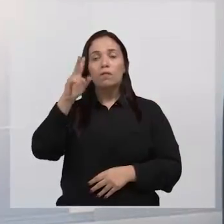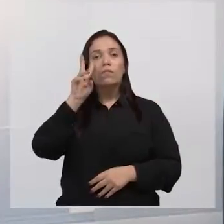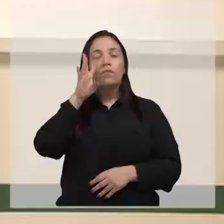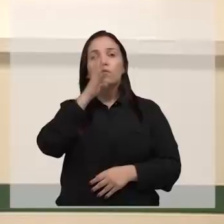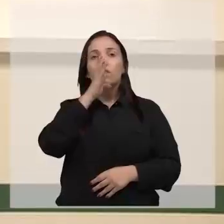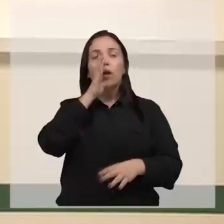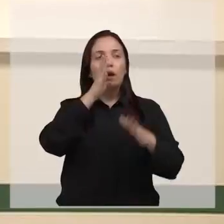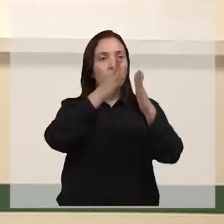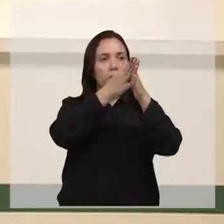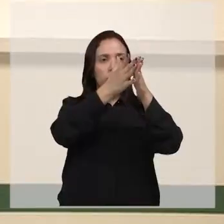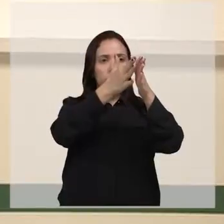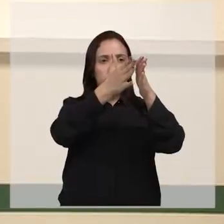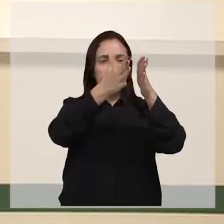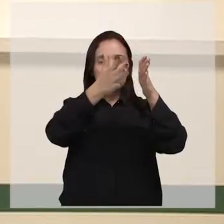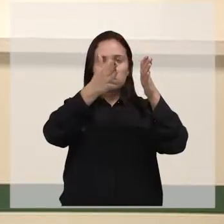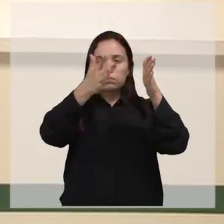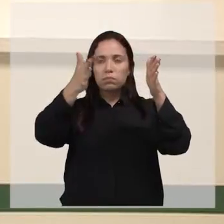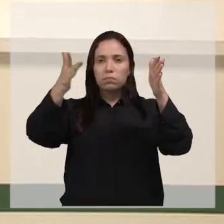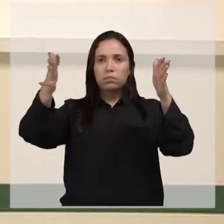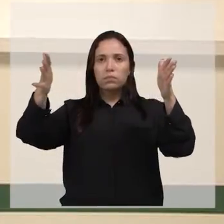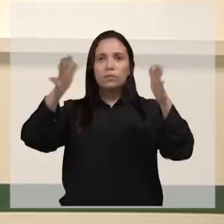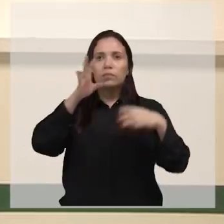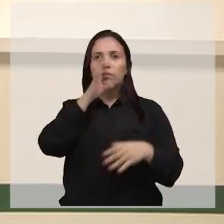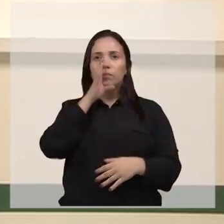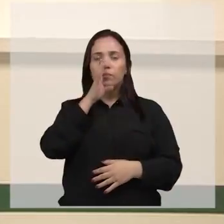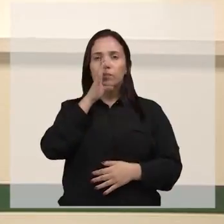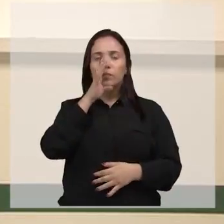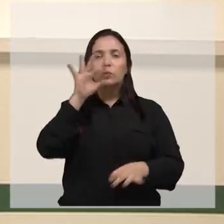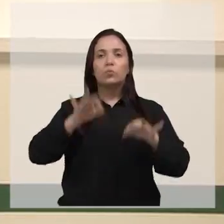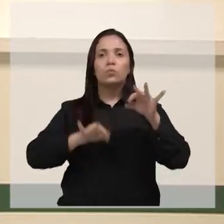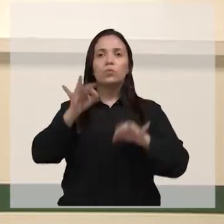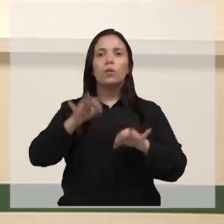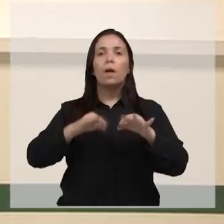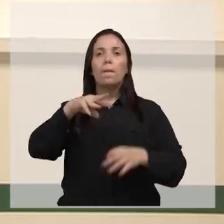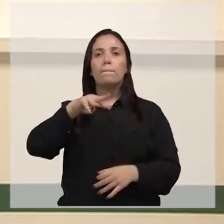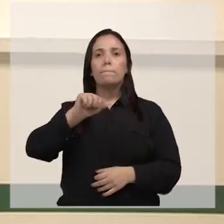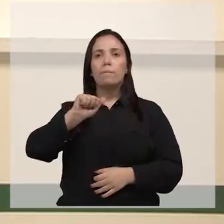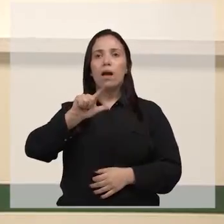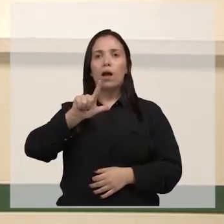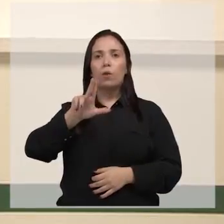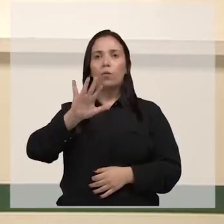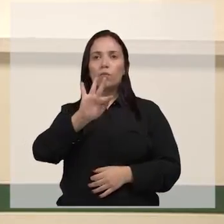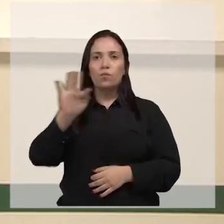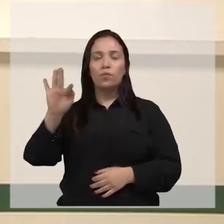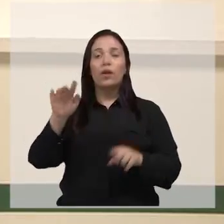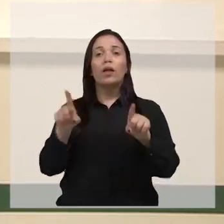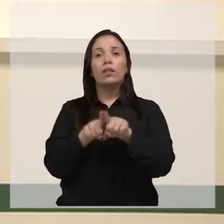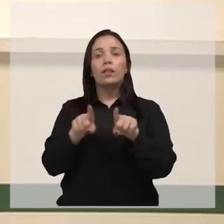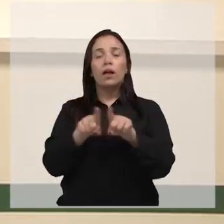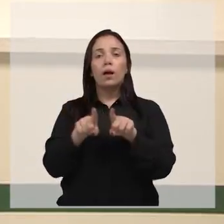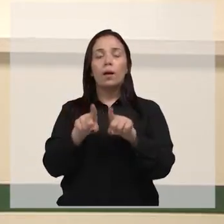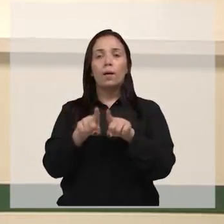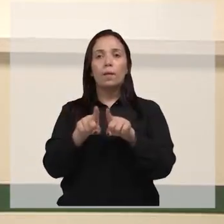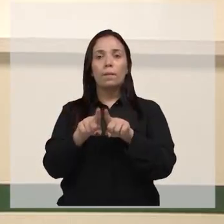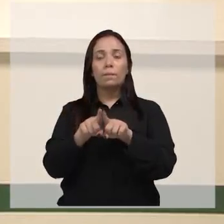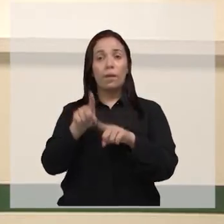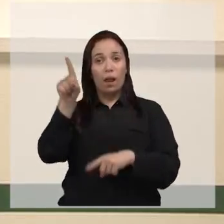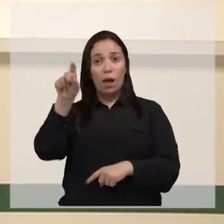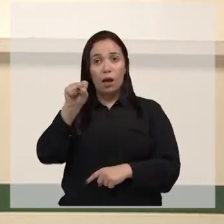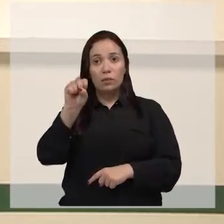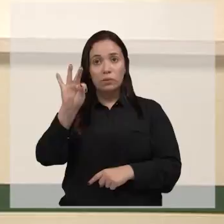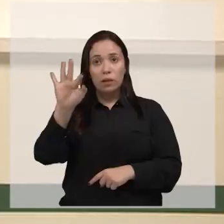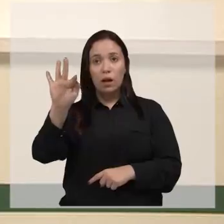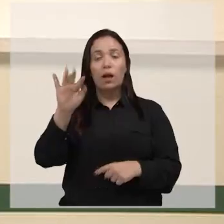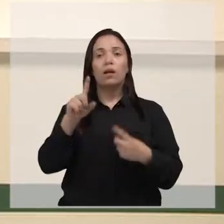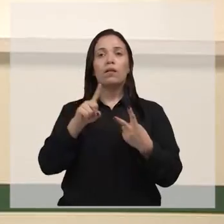estava passando, nessa semana passou o julgamento do Maluf e também, agora não é só o Supremo, passa